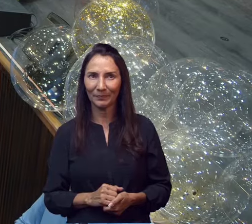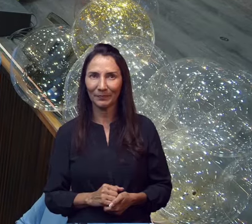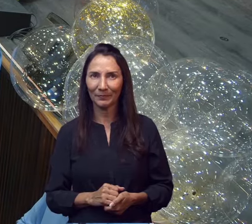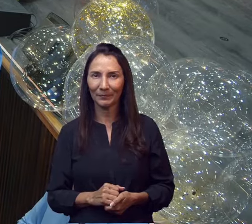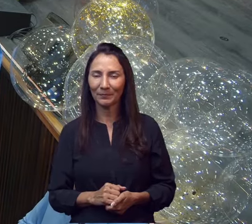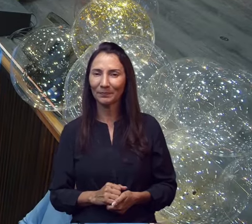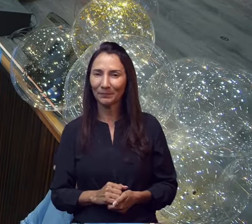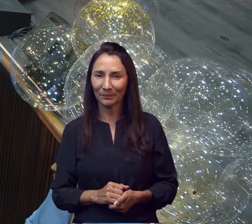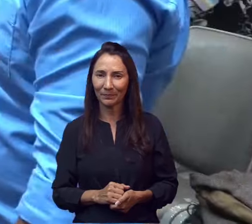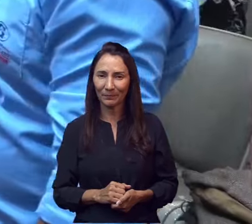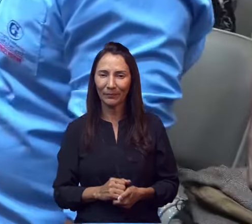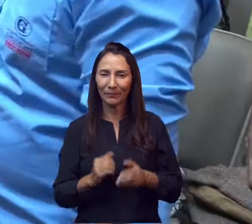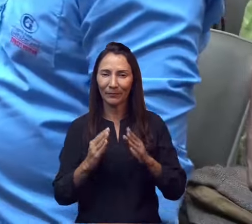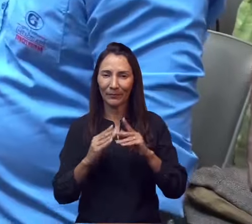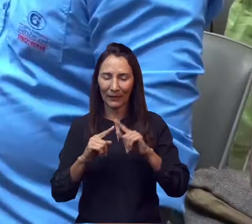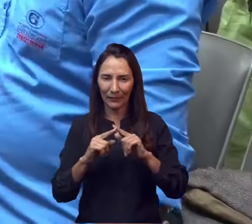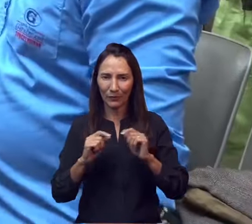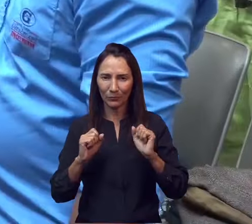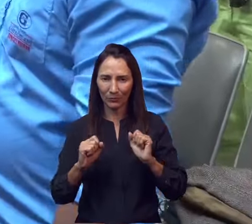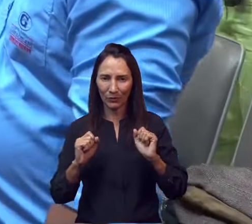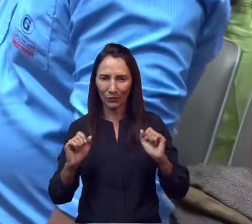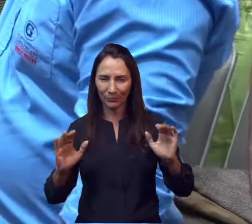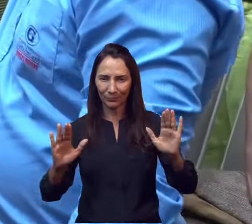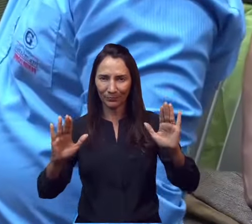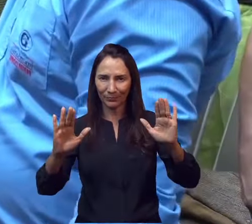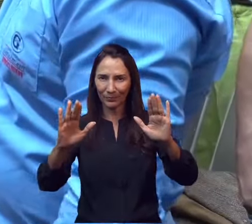estende a mão sobre essas pessoas